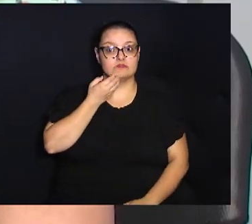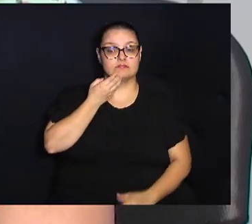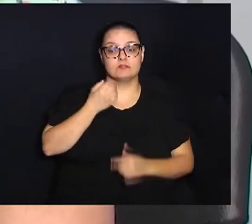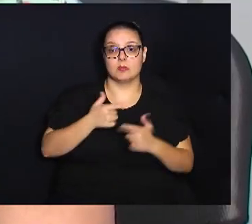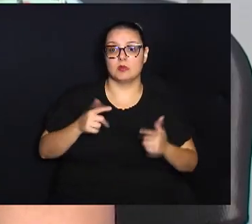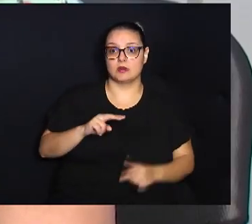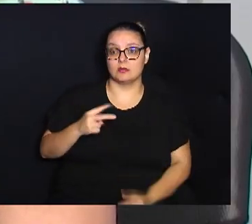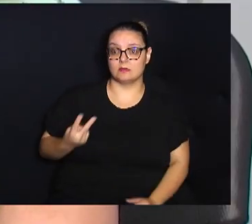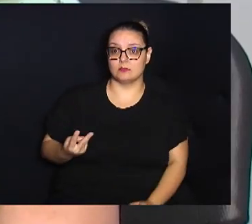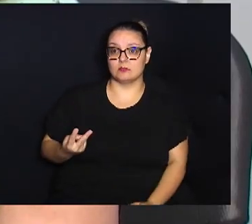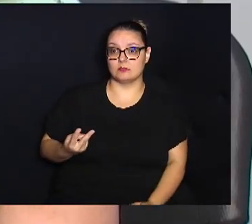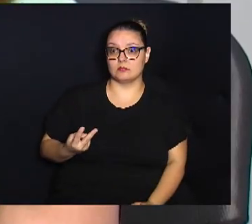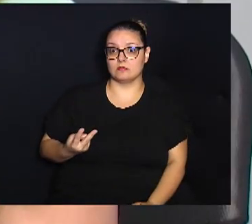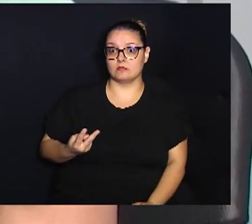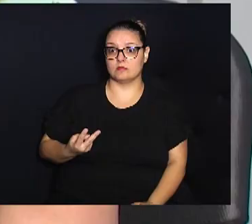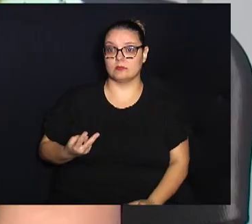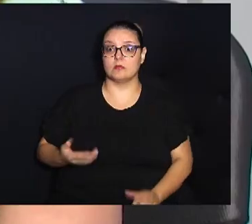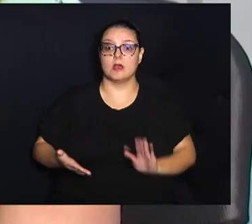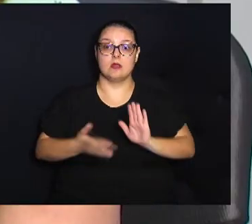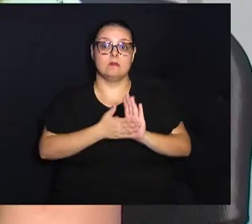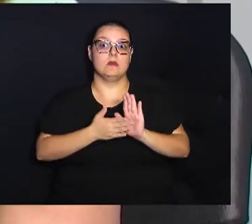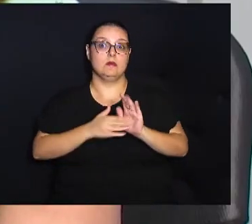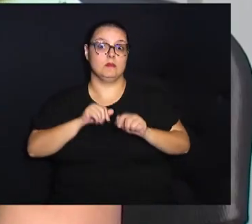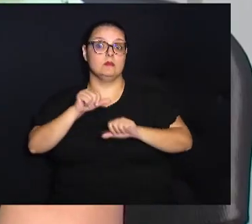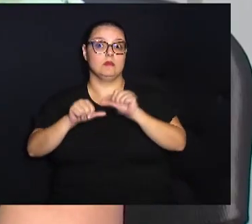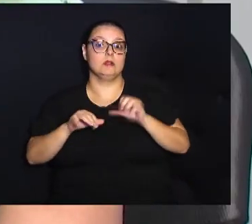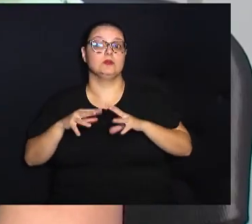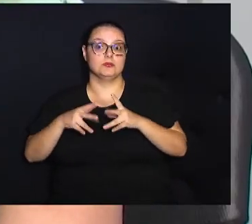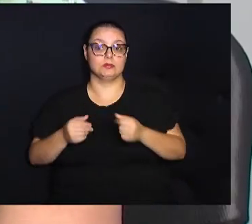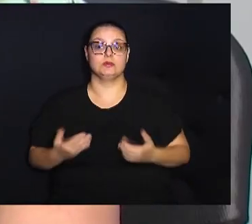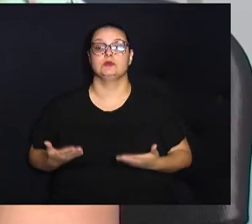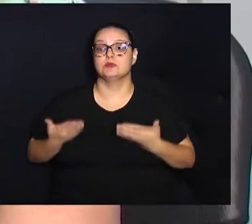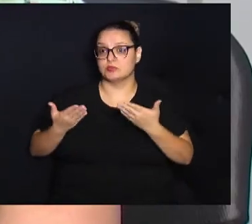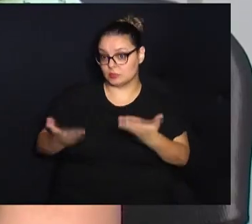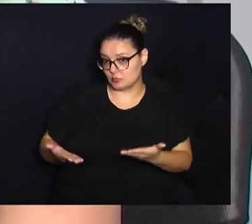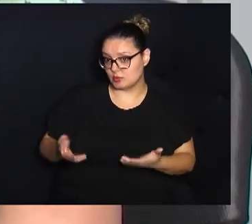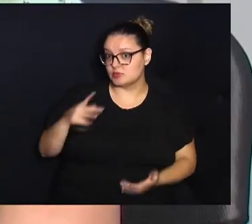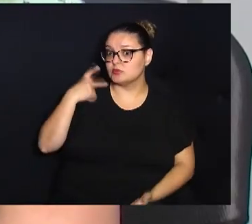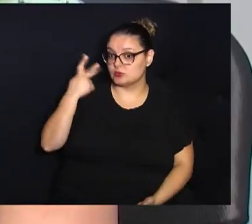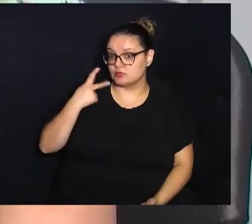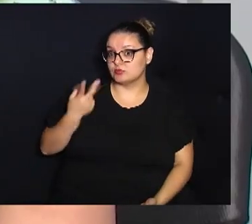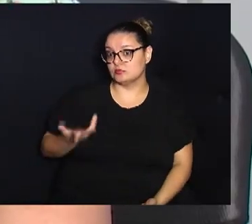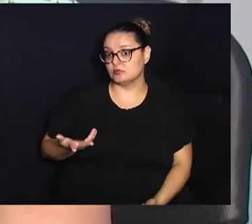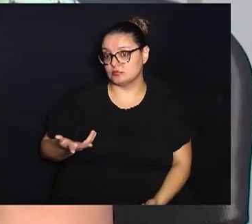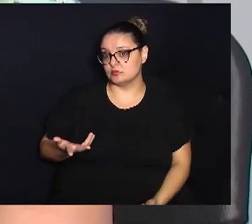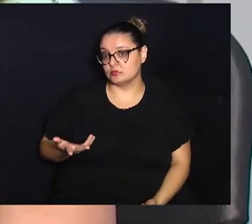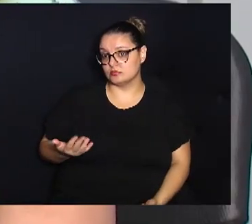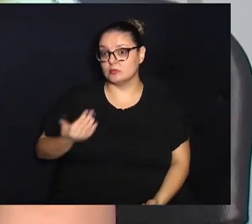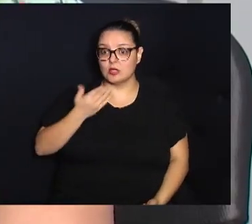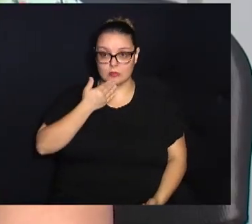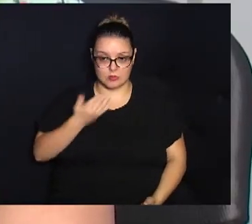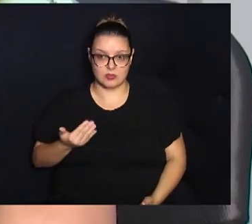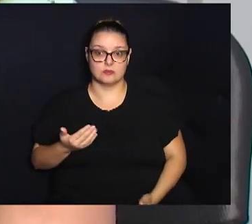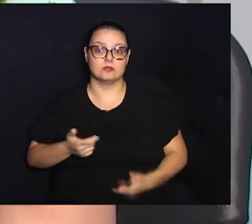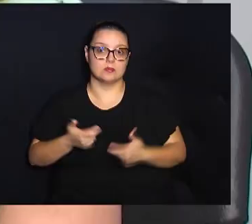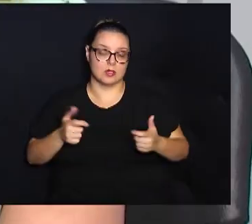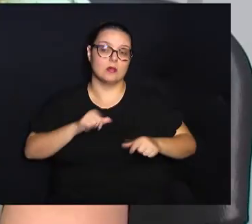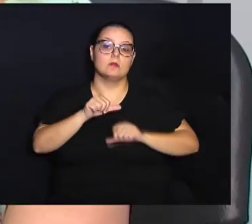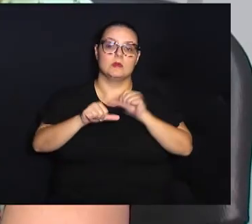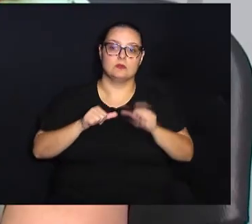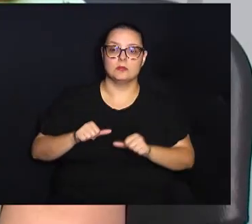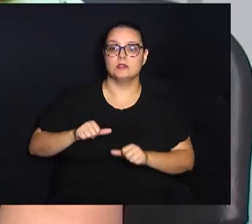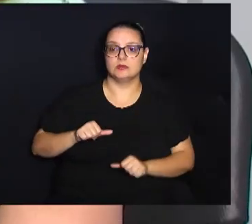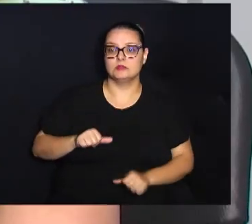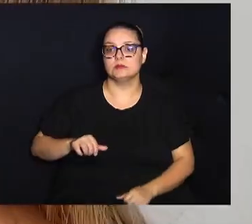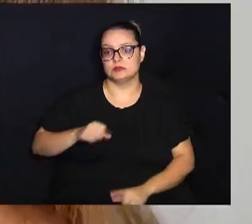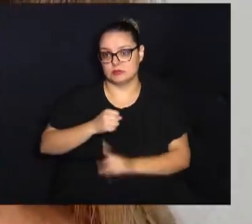vezes, para propor mudanças daquilo que está posto na política e por pedir maiores renovações e transformações